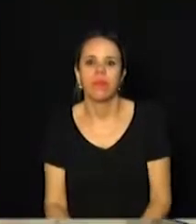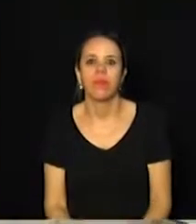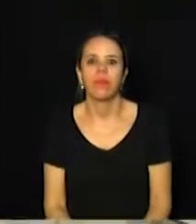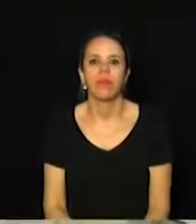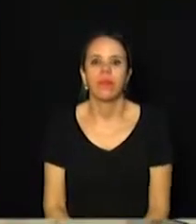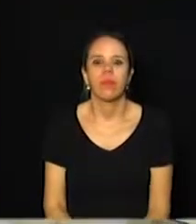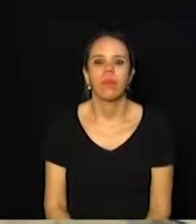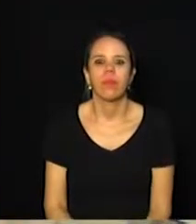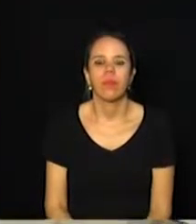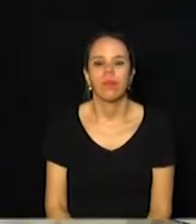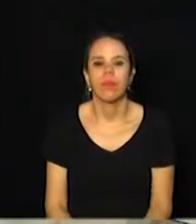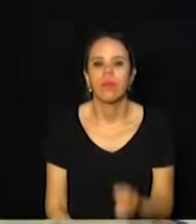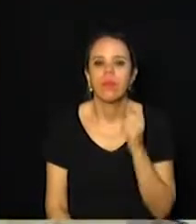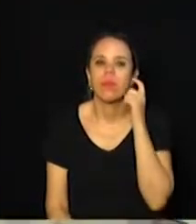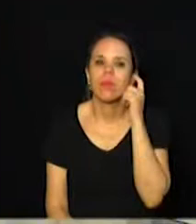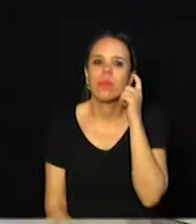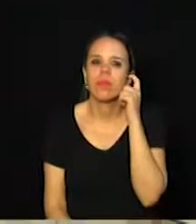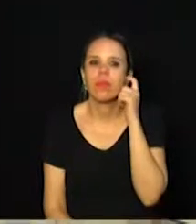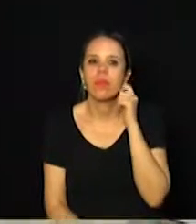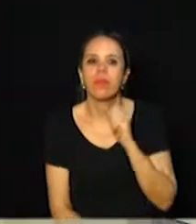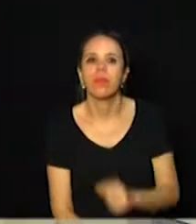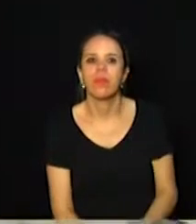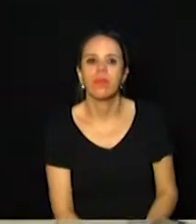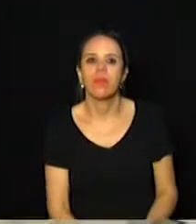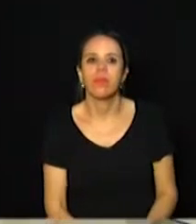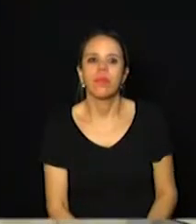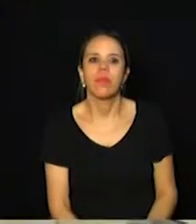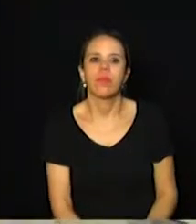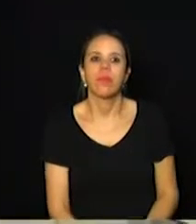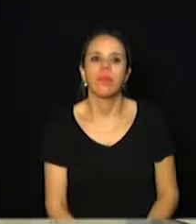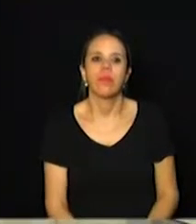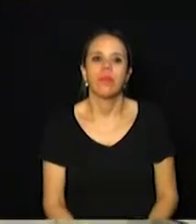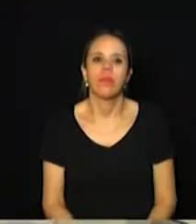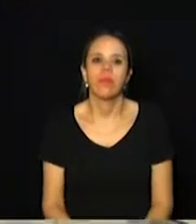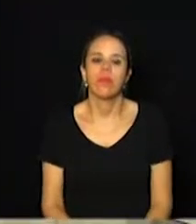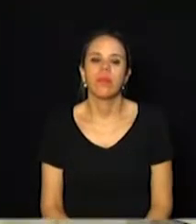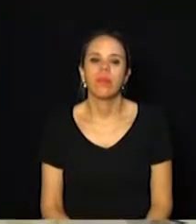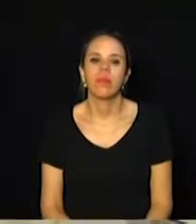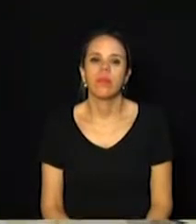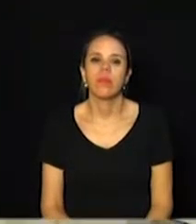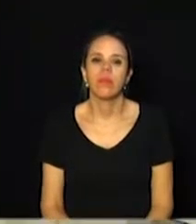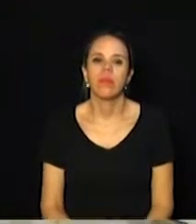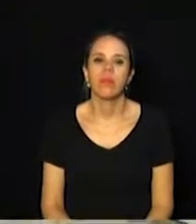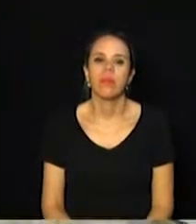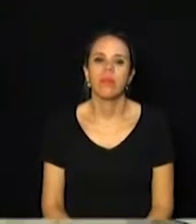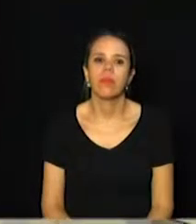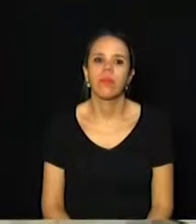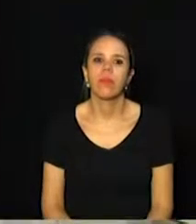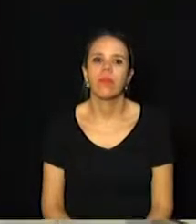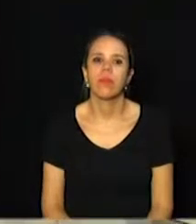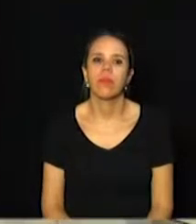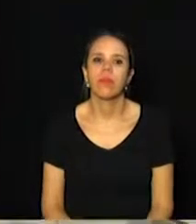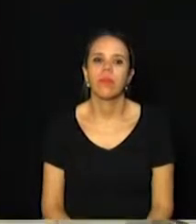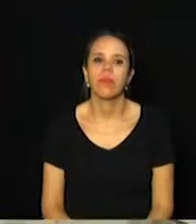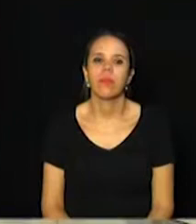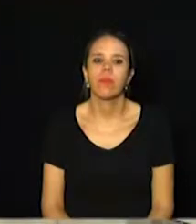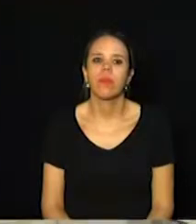a cozinha quarto E aí